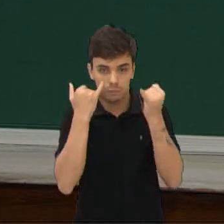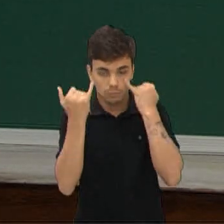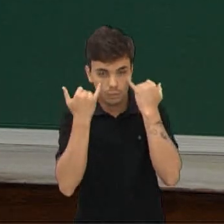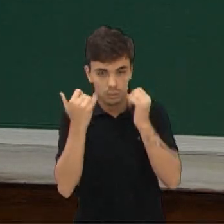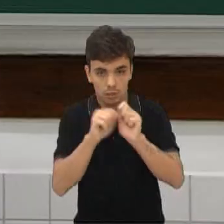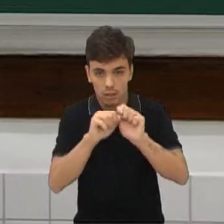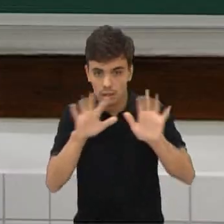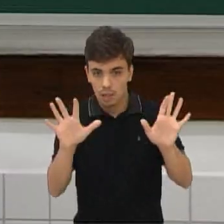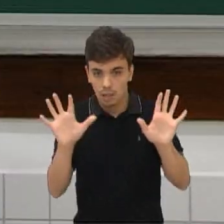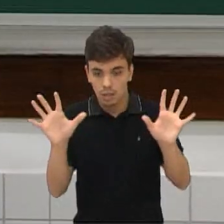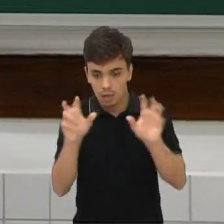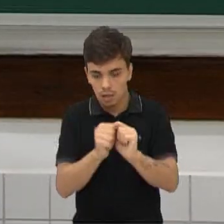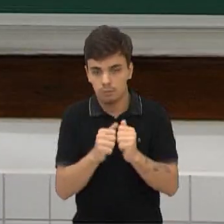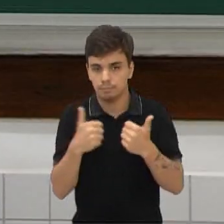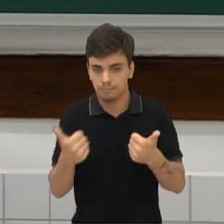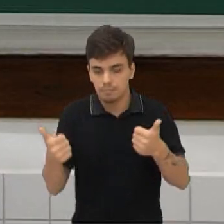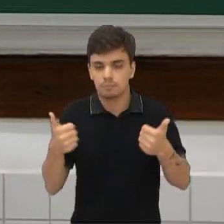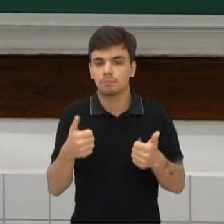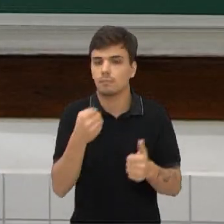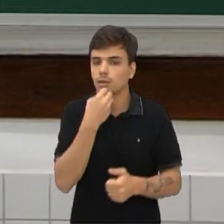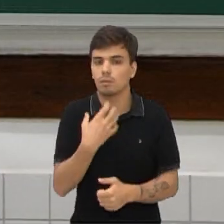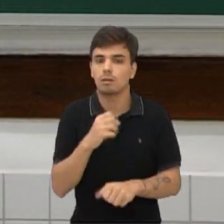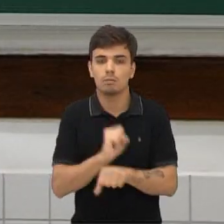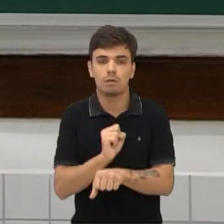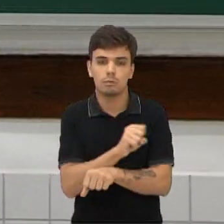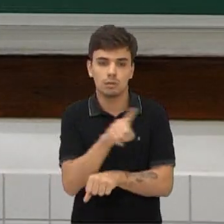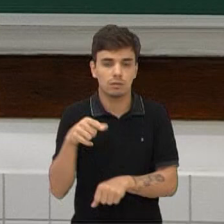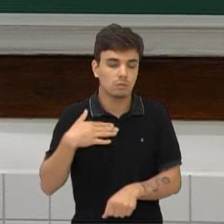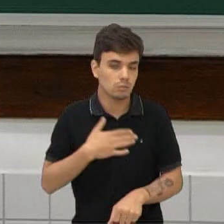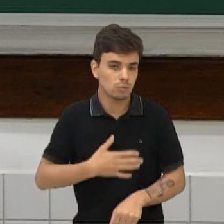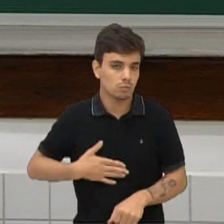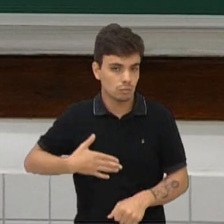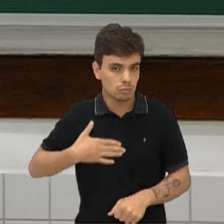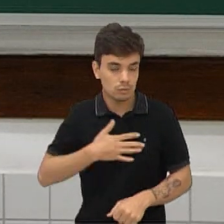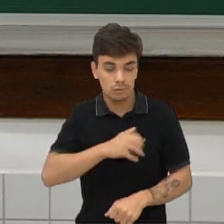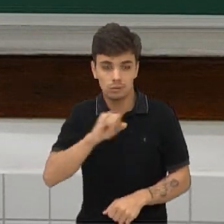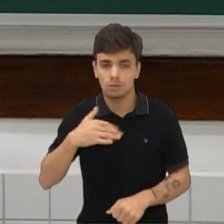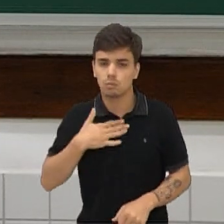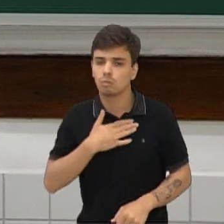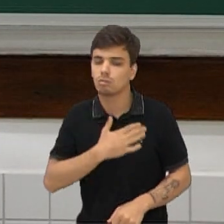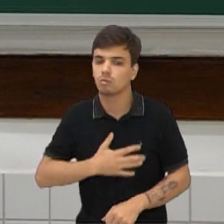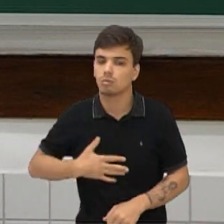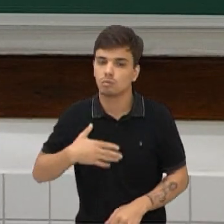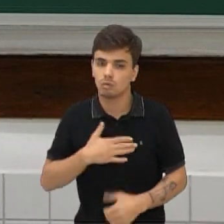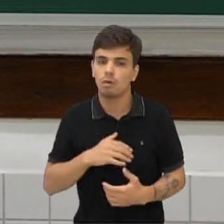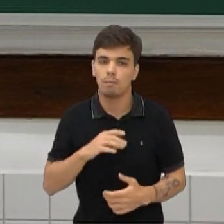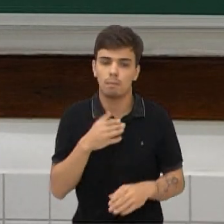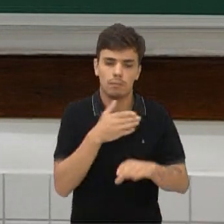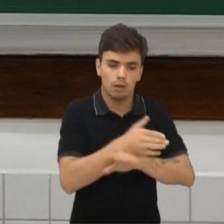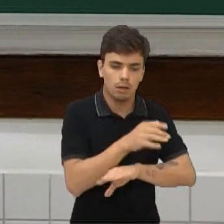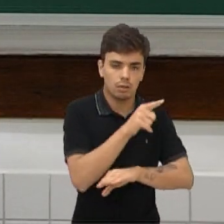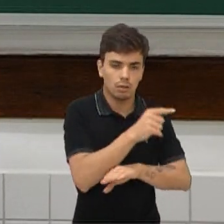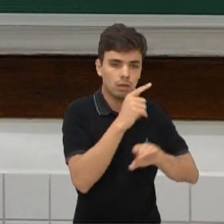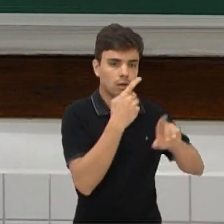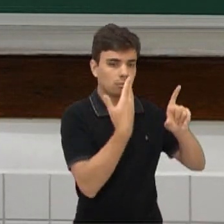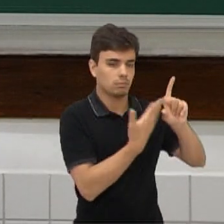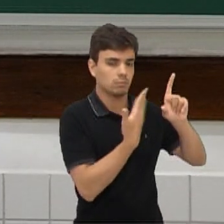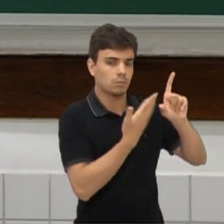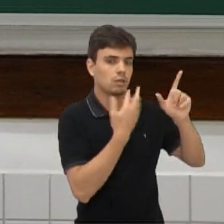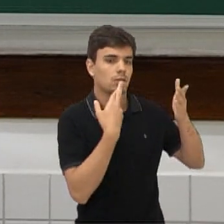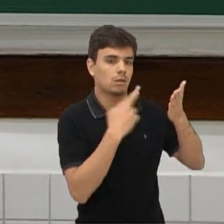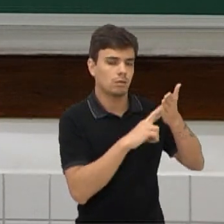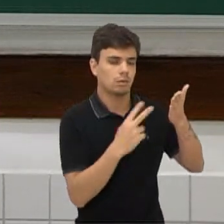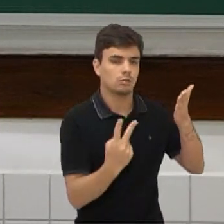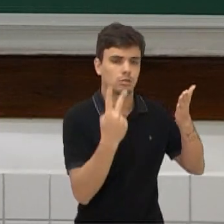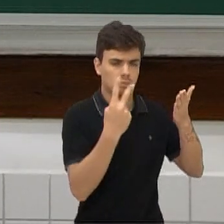também. Tá bom? Espero que vocês tenham gostado. Se você gostou, ou vai lá no Classroom, responde